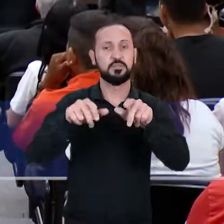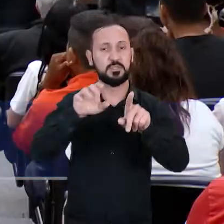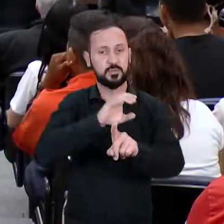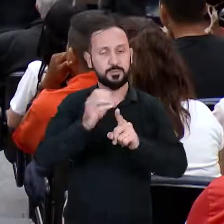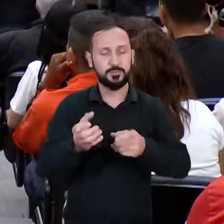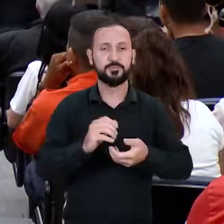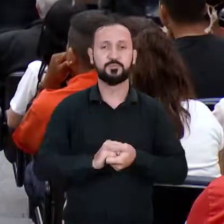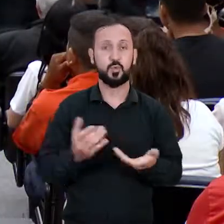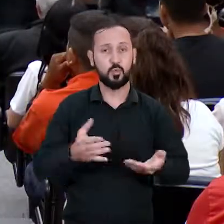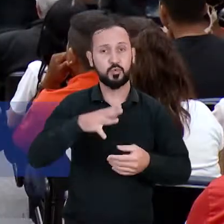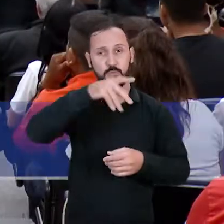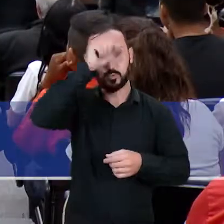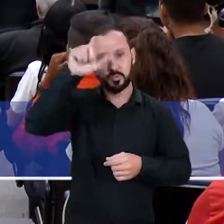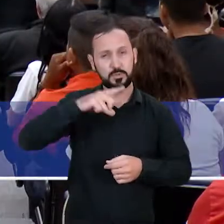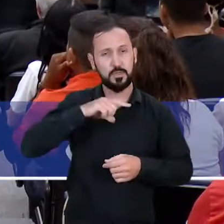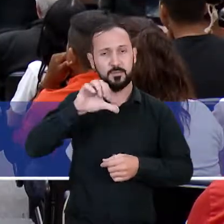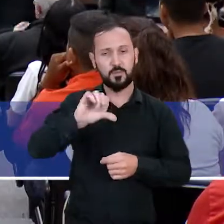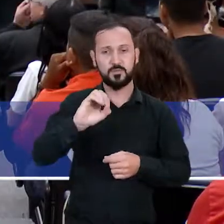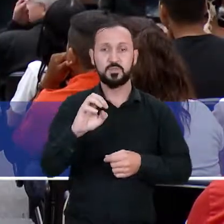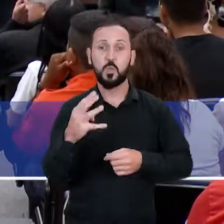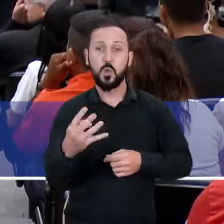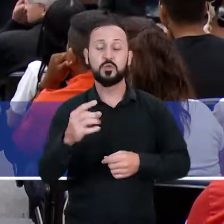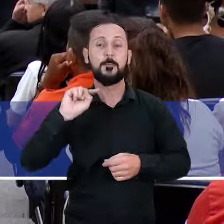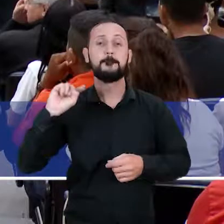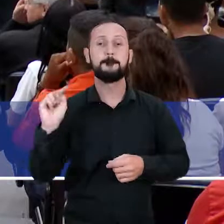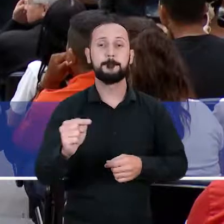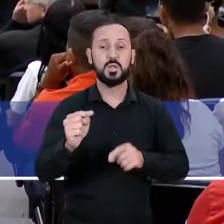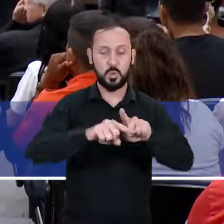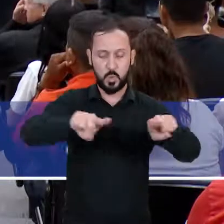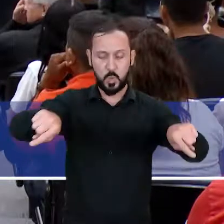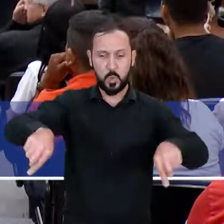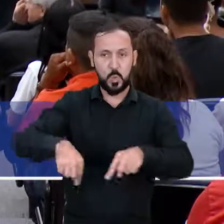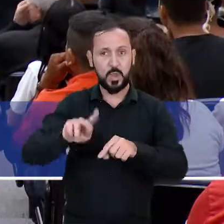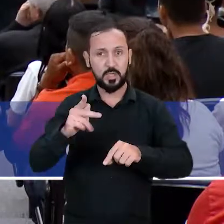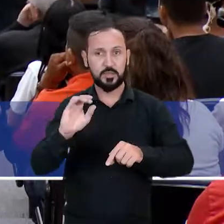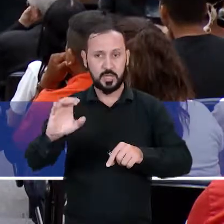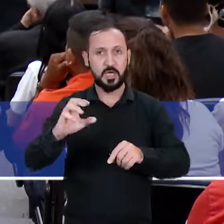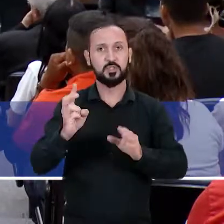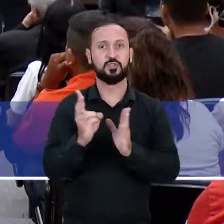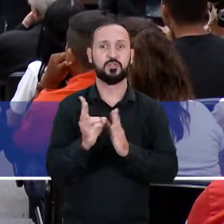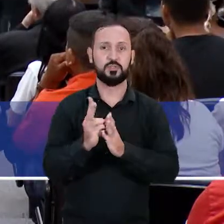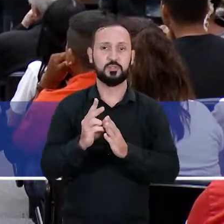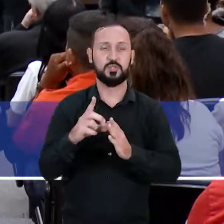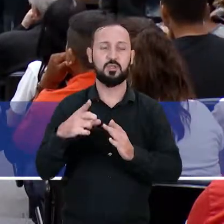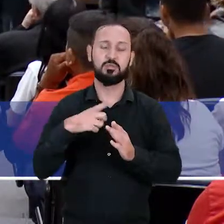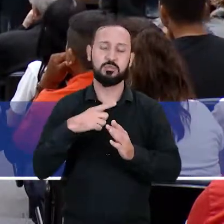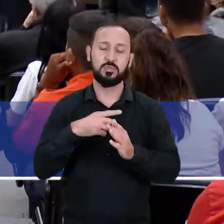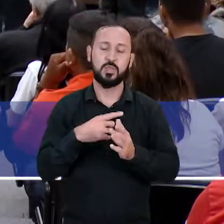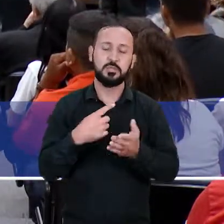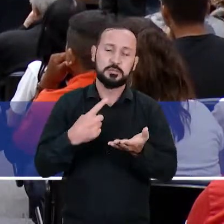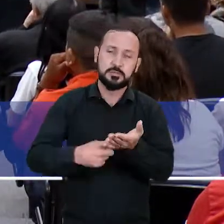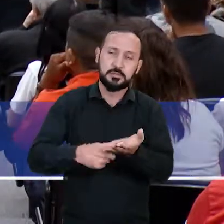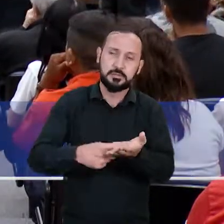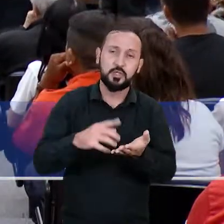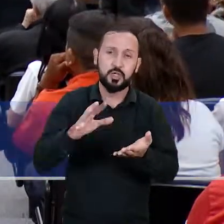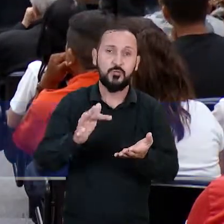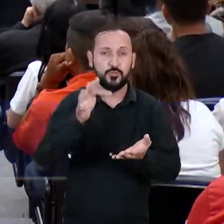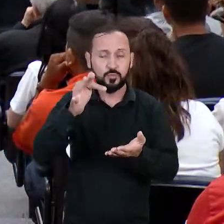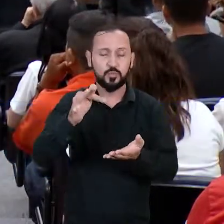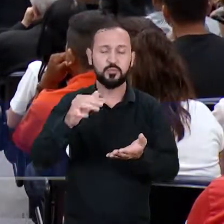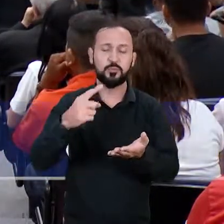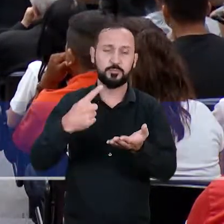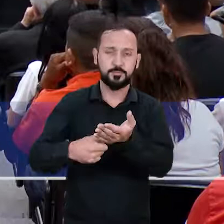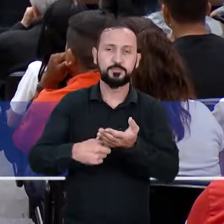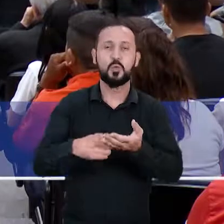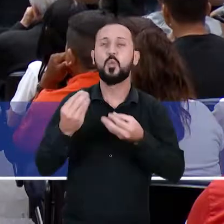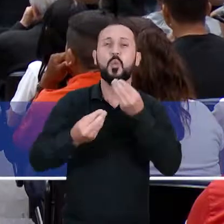Hoje, Mato Grosso do Sul conta com 904 mil hectares de terras indígenas, entre as já demarcadas e em estudo. E o maior exemplo de como